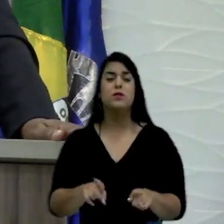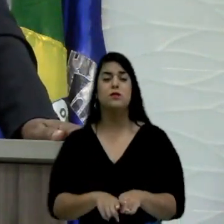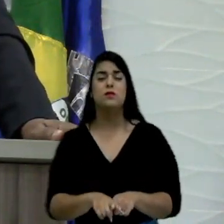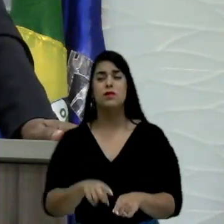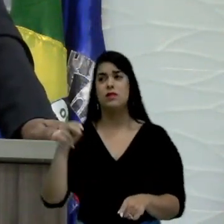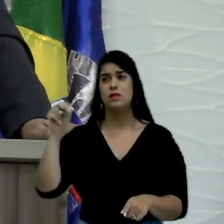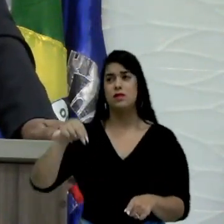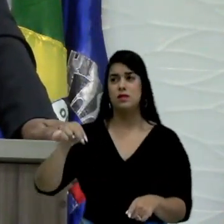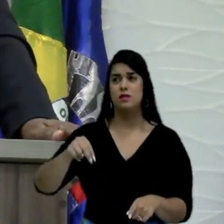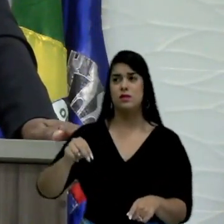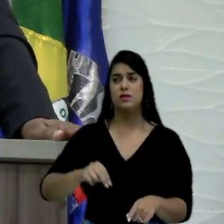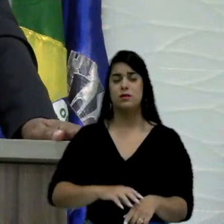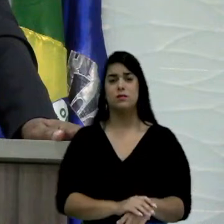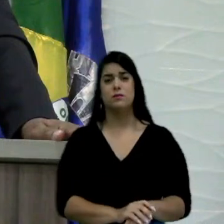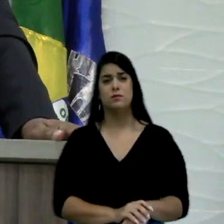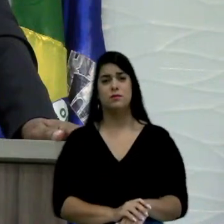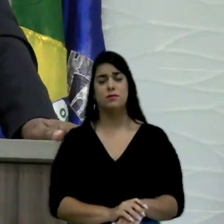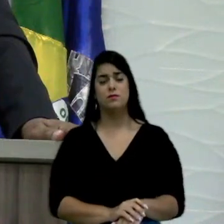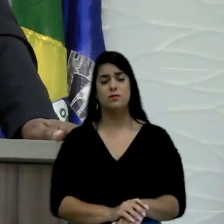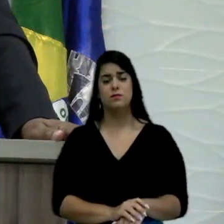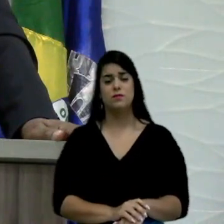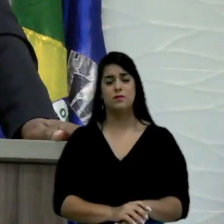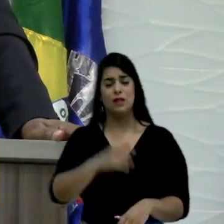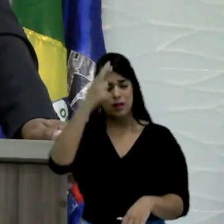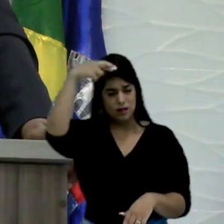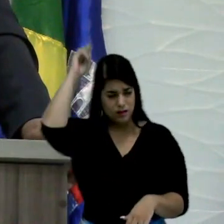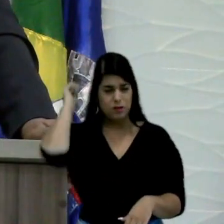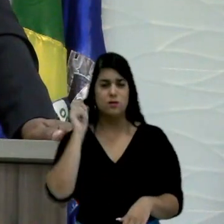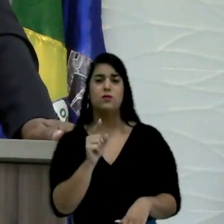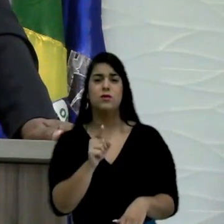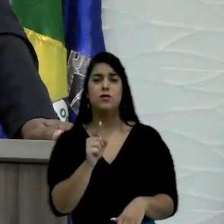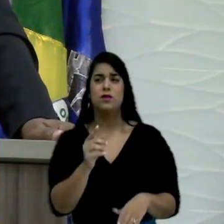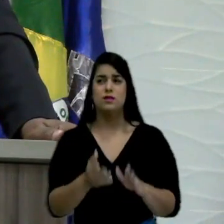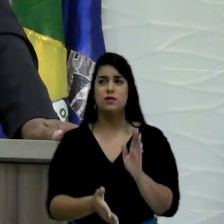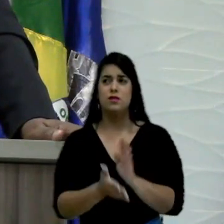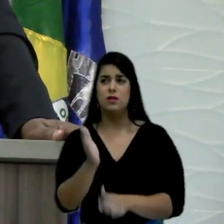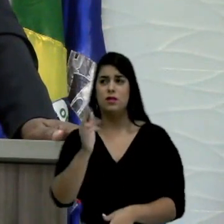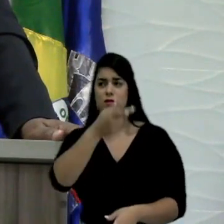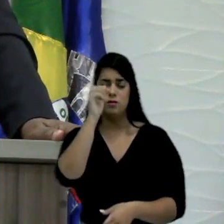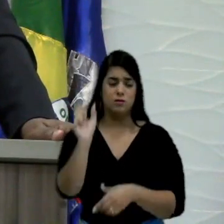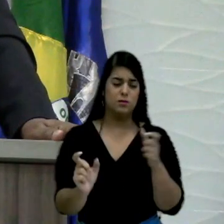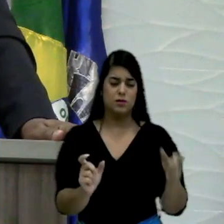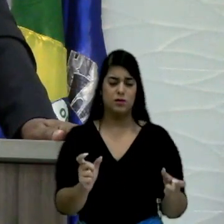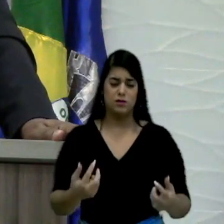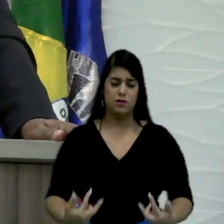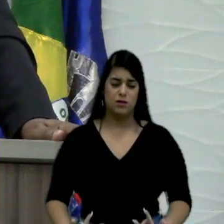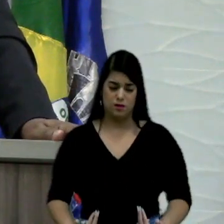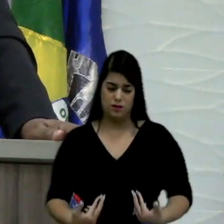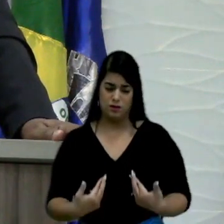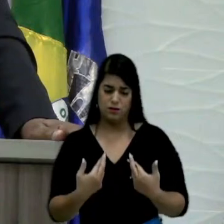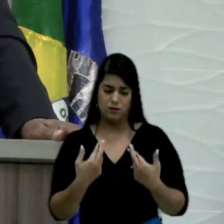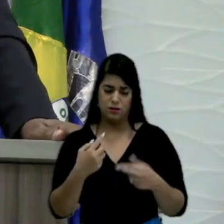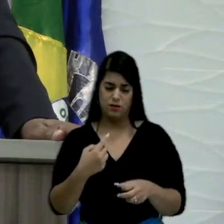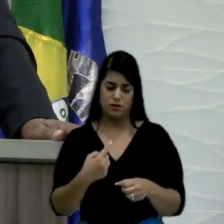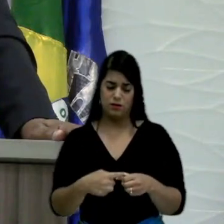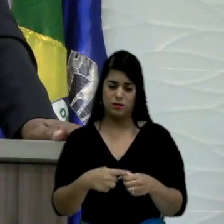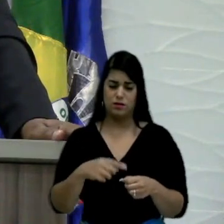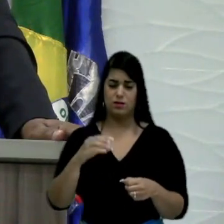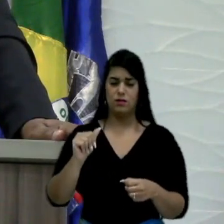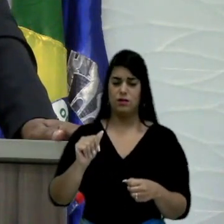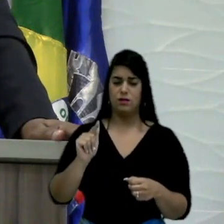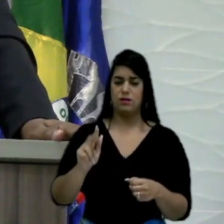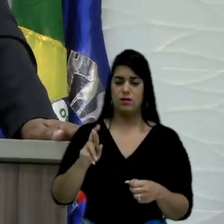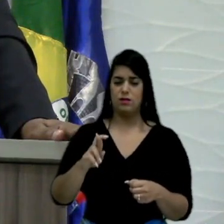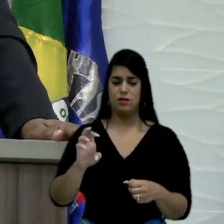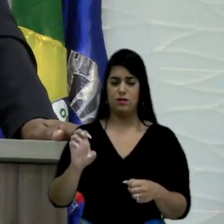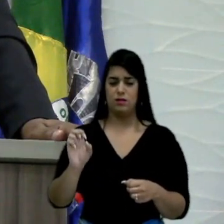Neide. Meu amigo Rinaldo, você leva pessoas para fazer cirurgia lá em Agrestina. Está custando quanto